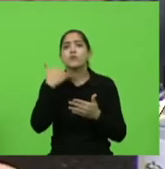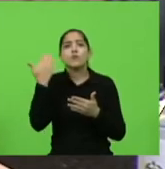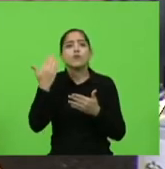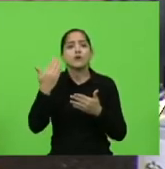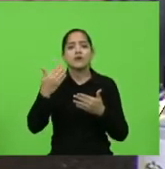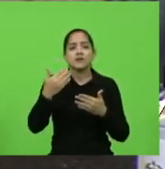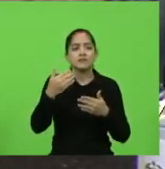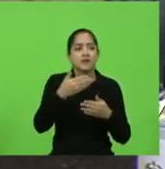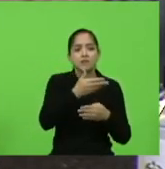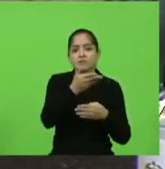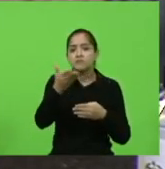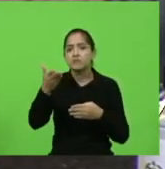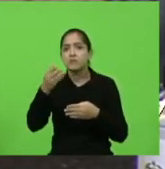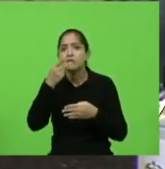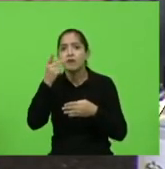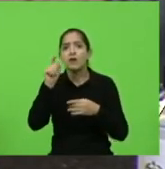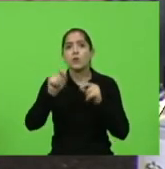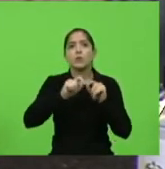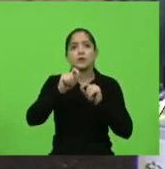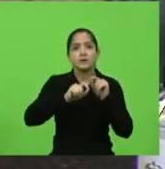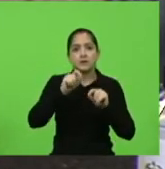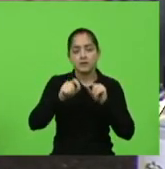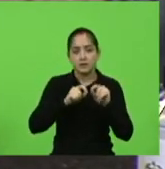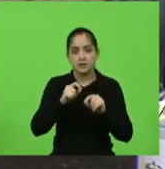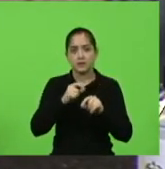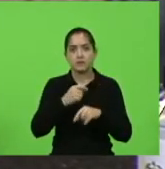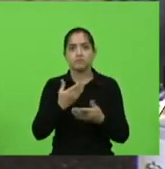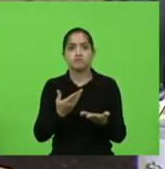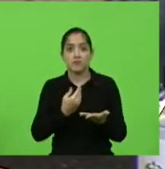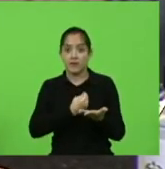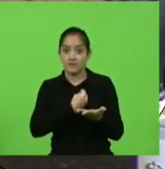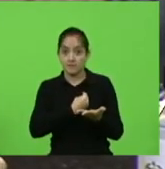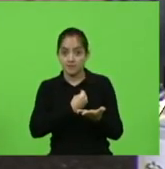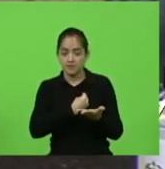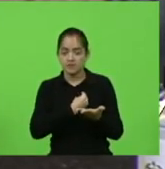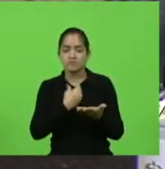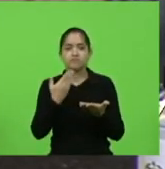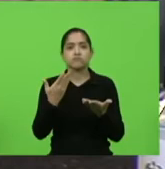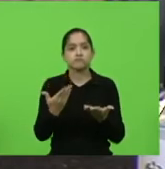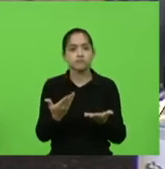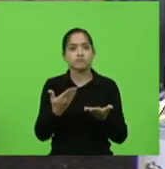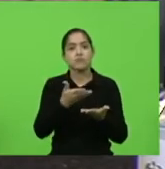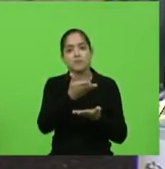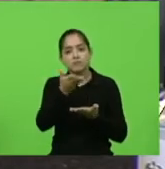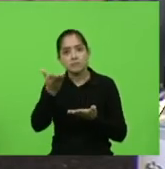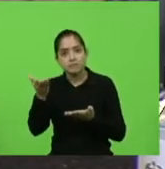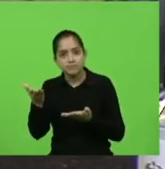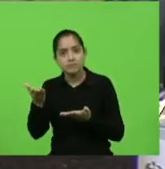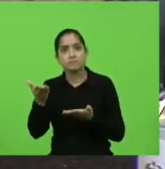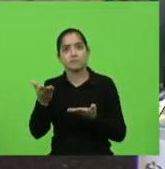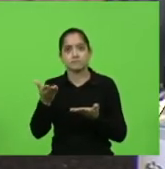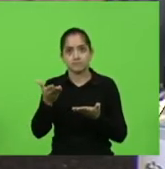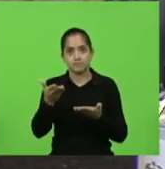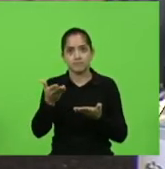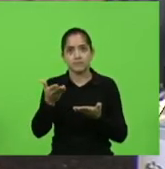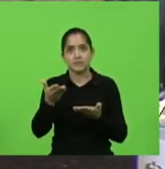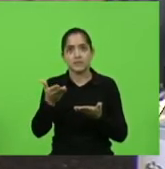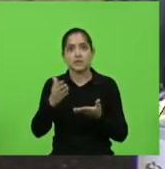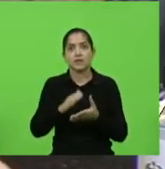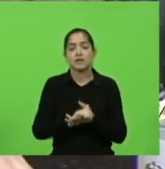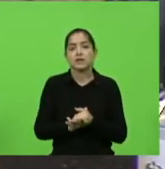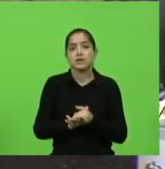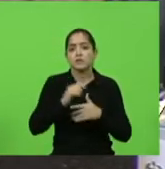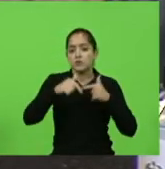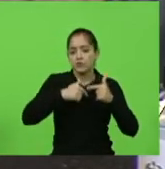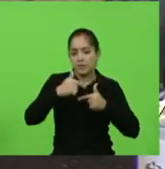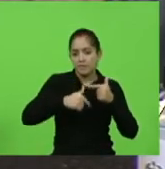legado que nós vamos deixar? E essa filosofia de vida eu trago aqui para o parlamento e entendo que na minha passagem por aqui, mas não só,